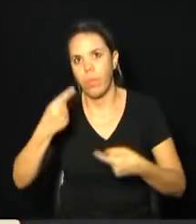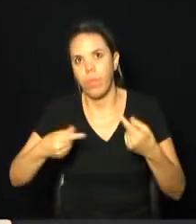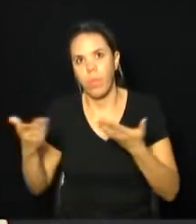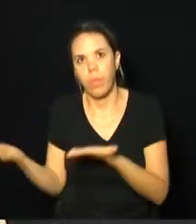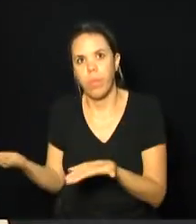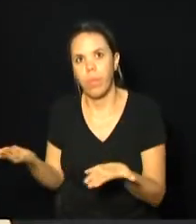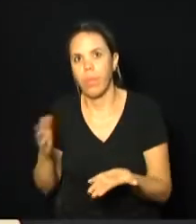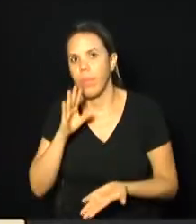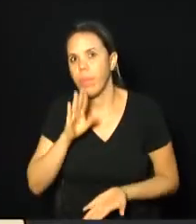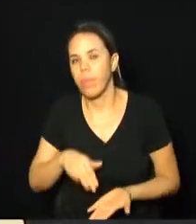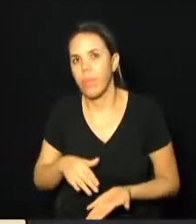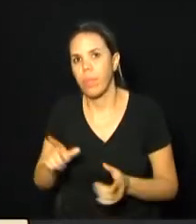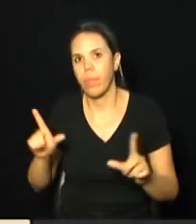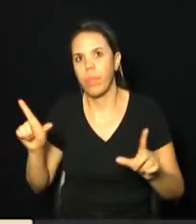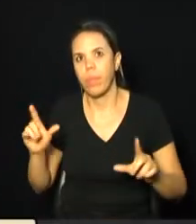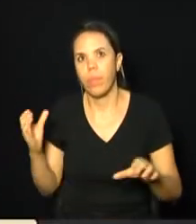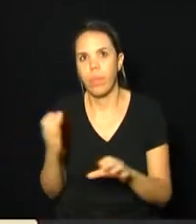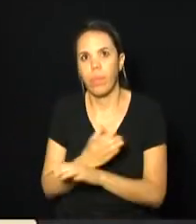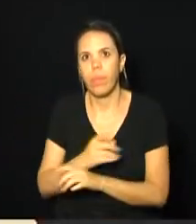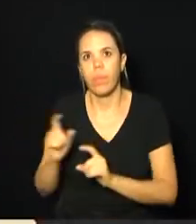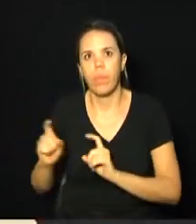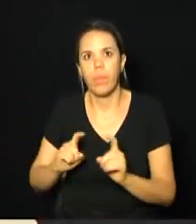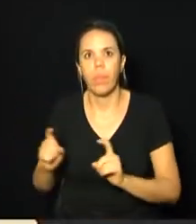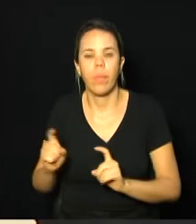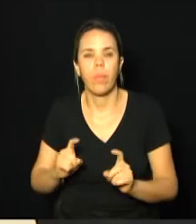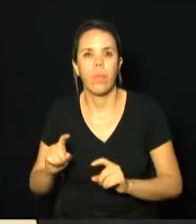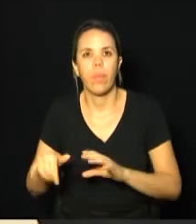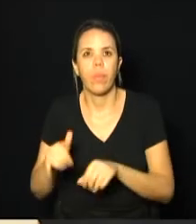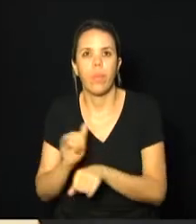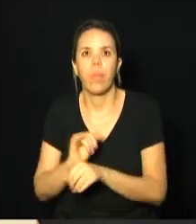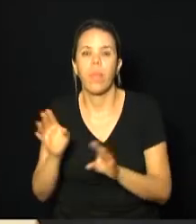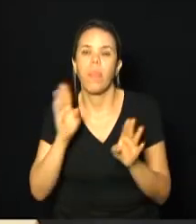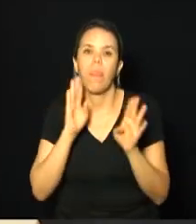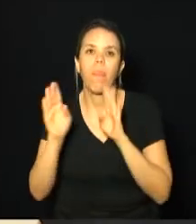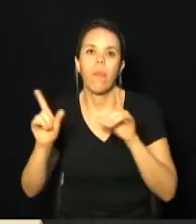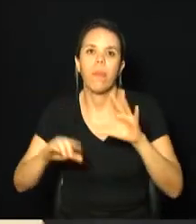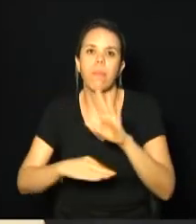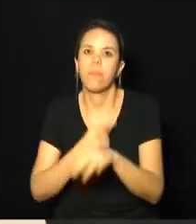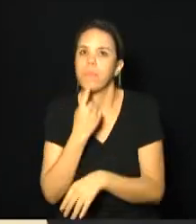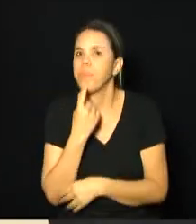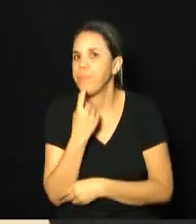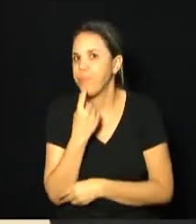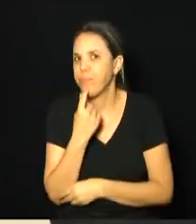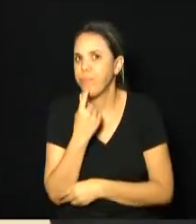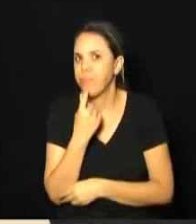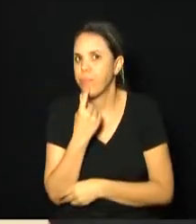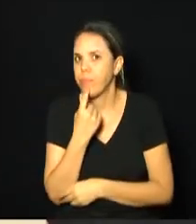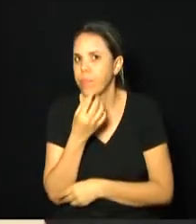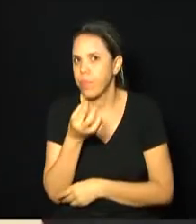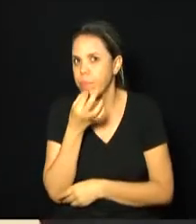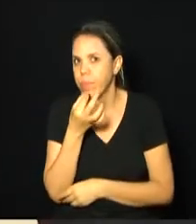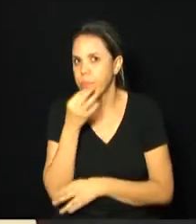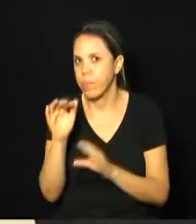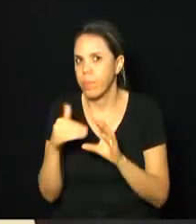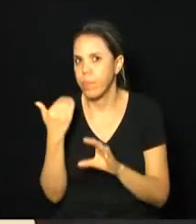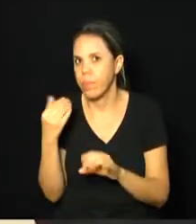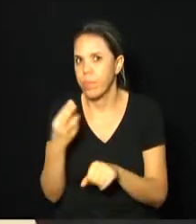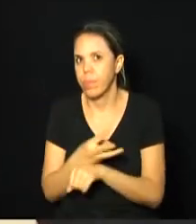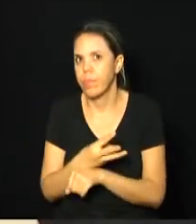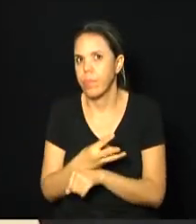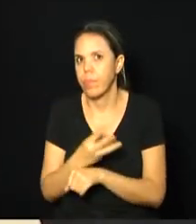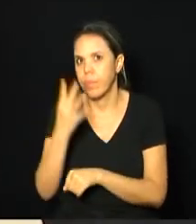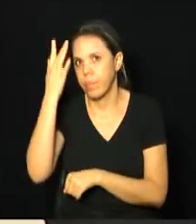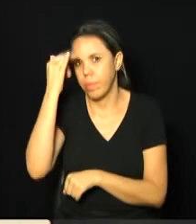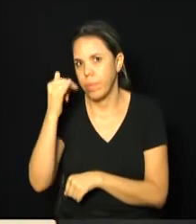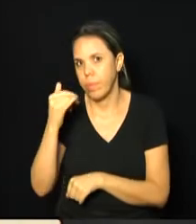nesta tarde, está lá na íntegra a reunião no YouTube e no Facebook da TV Câmara Campinas. Tem sugestão? Manda para o nosso WhatsApp e amanhã